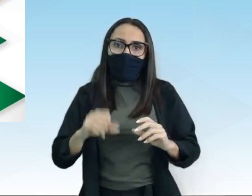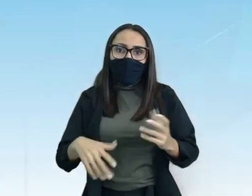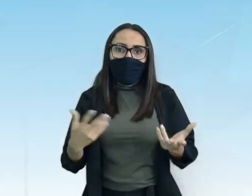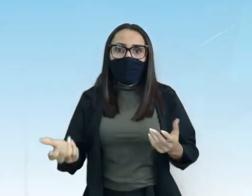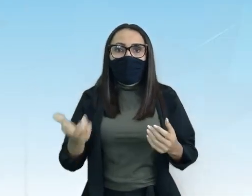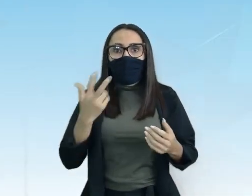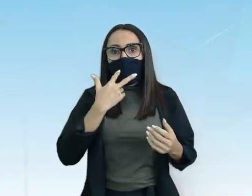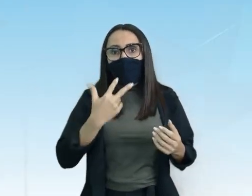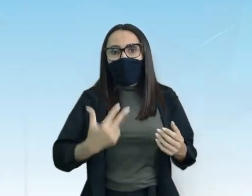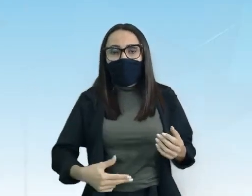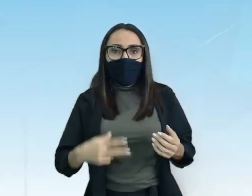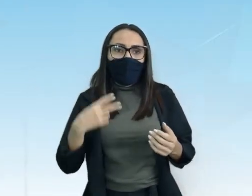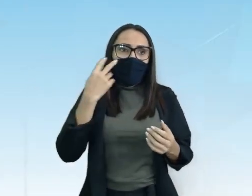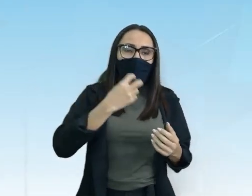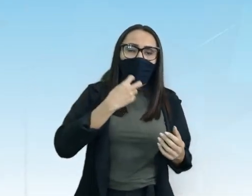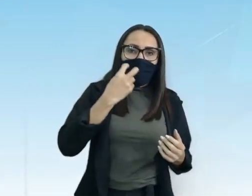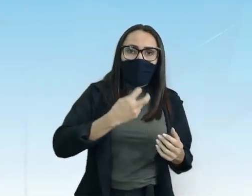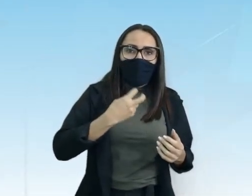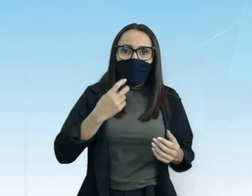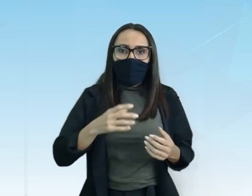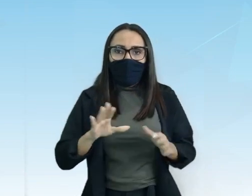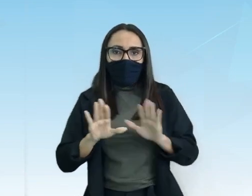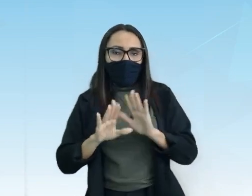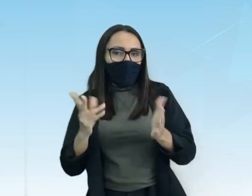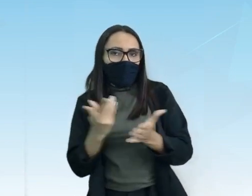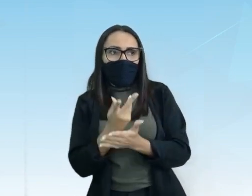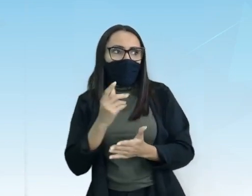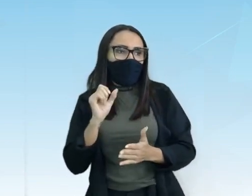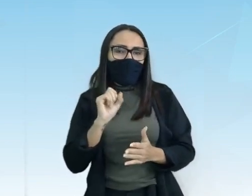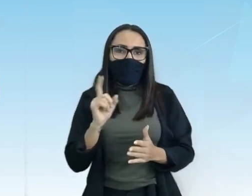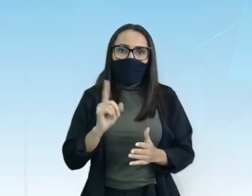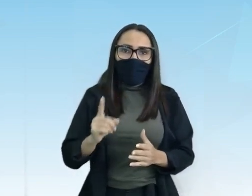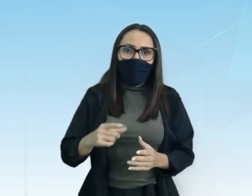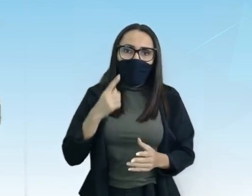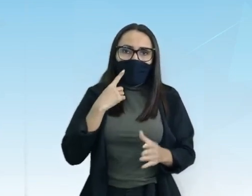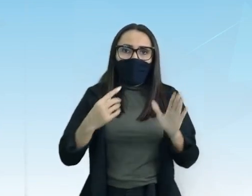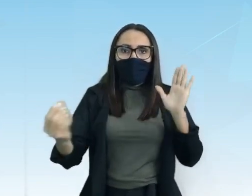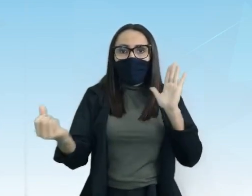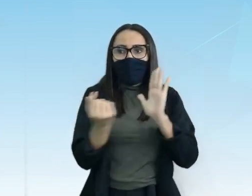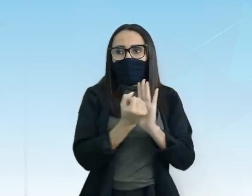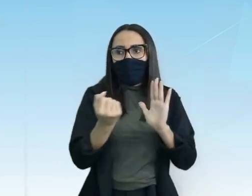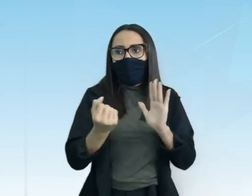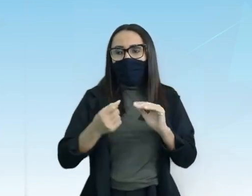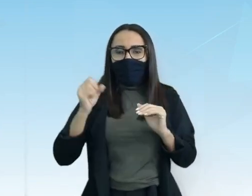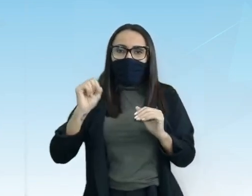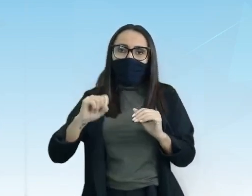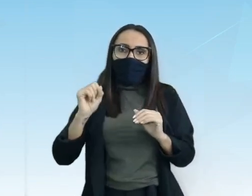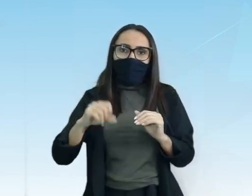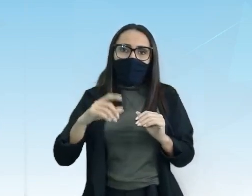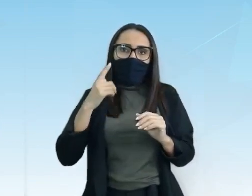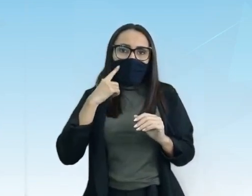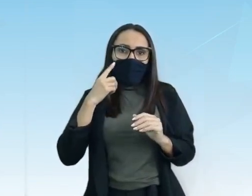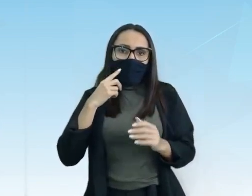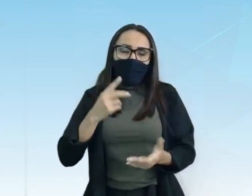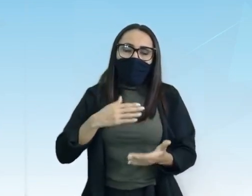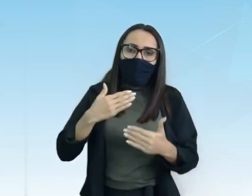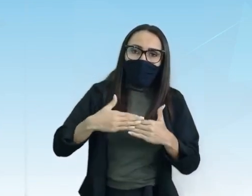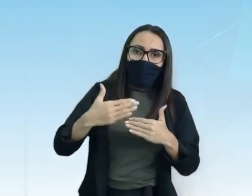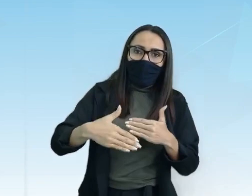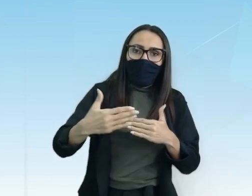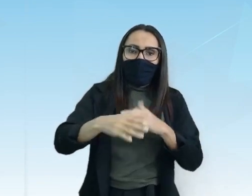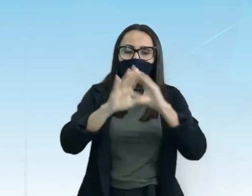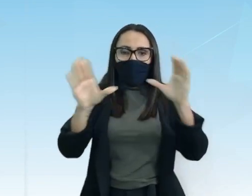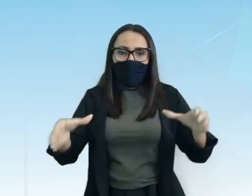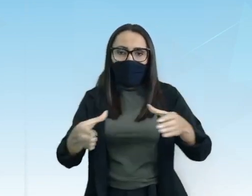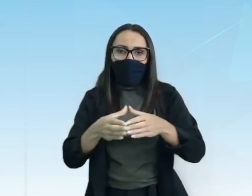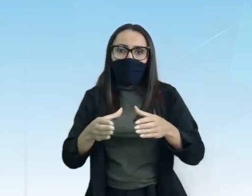língua oral, a língua falada, não é o lugar do erro, não. Certo? São marcas, são registros de pertença a um determinado